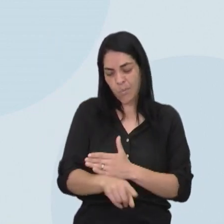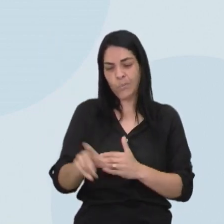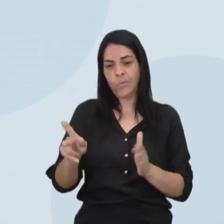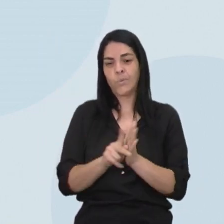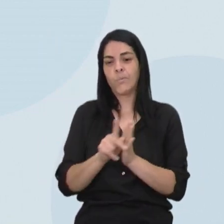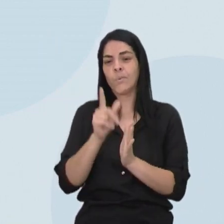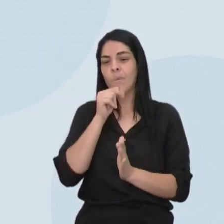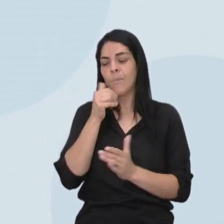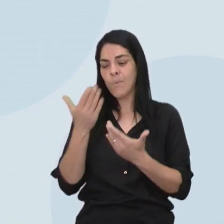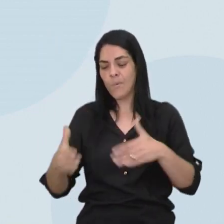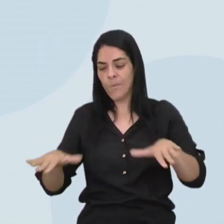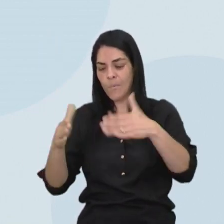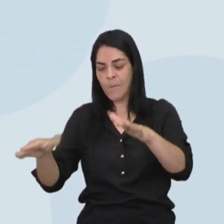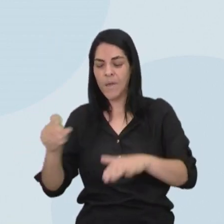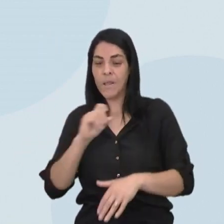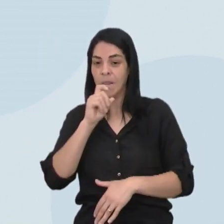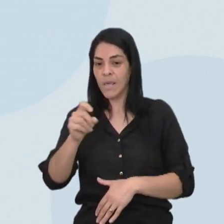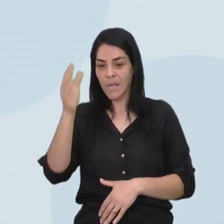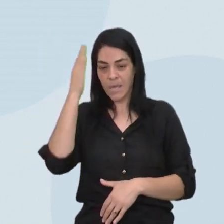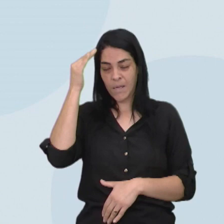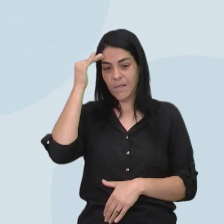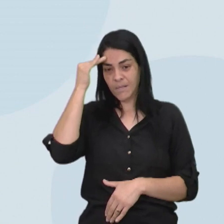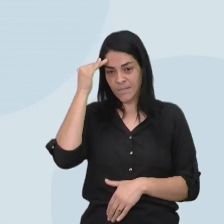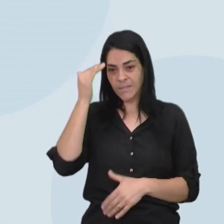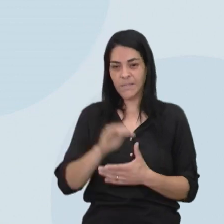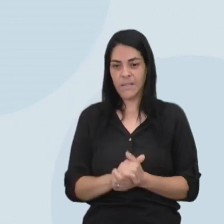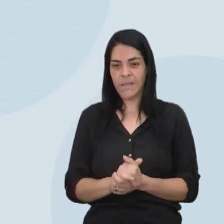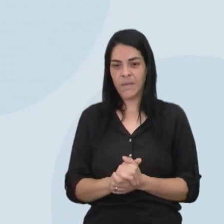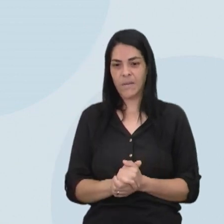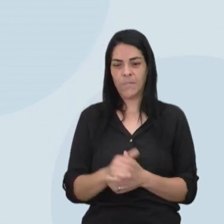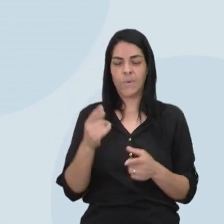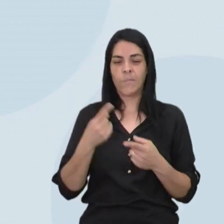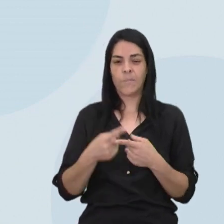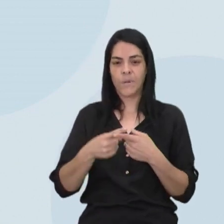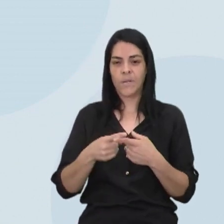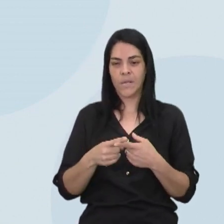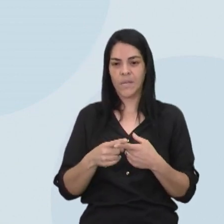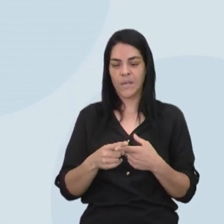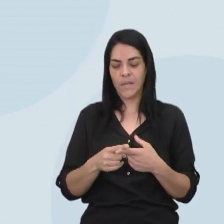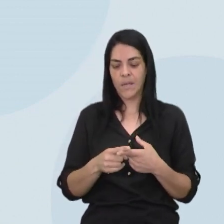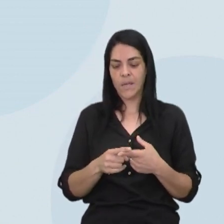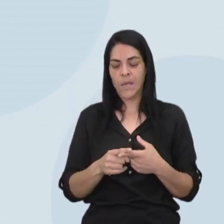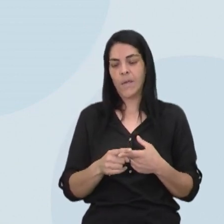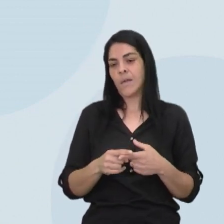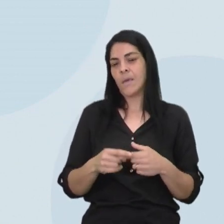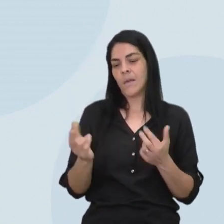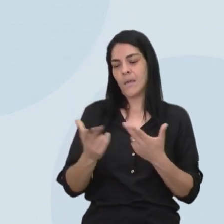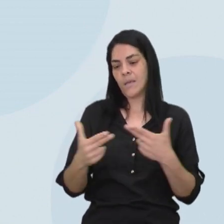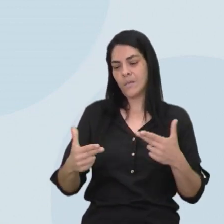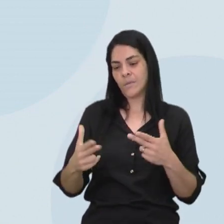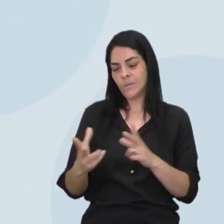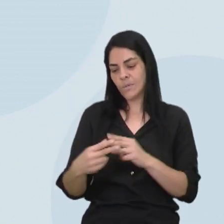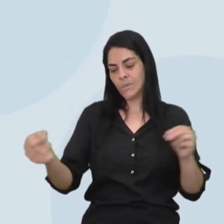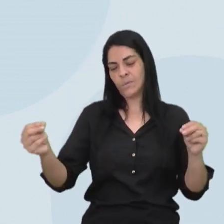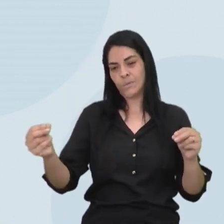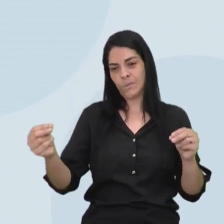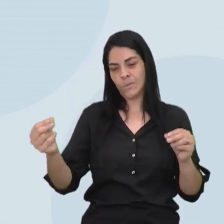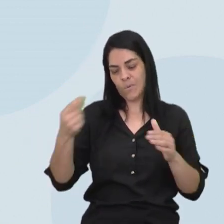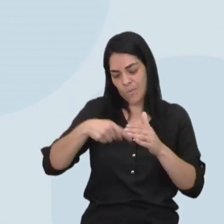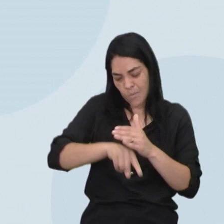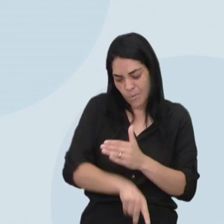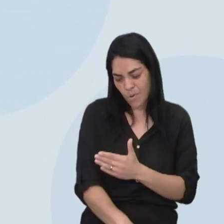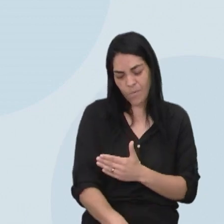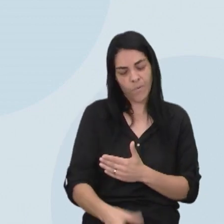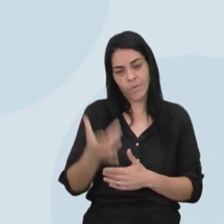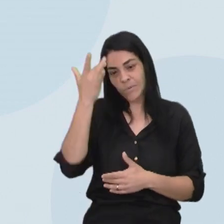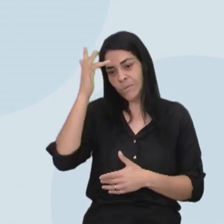Ninguém sabe, né? As coisas somem, sobrevoam ou estão ali de barcas e somem, né? Afundam, ninguém